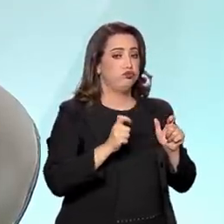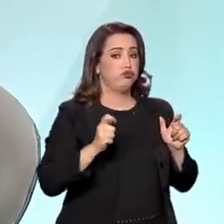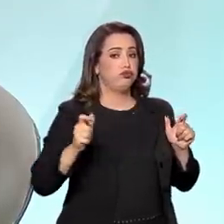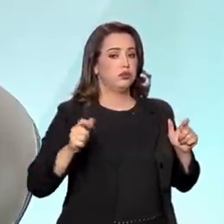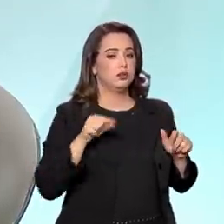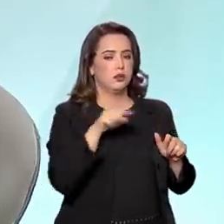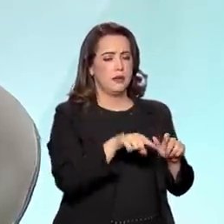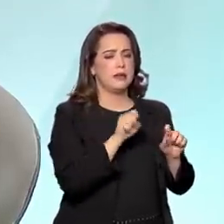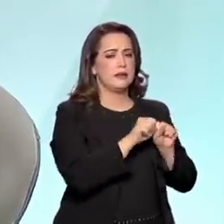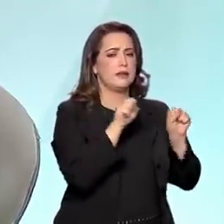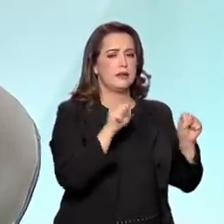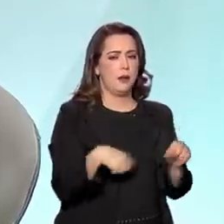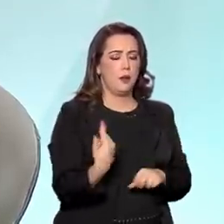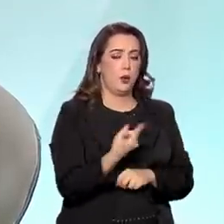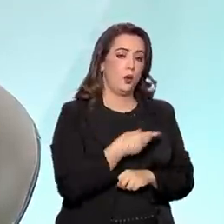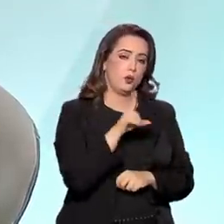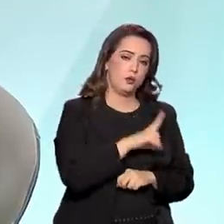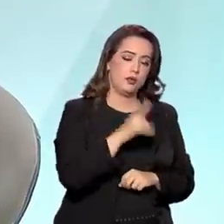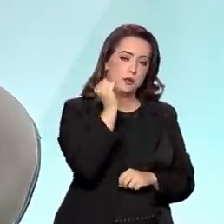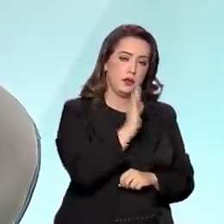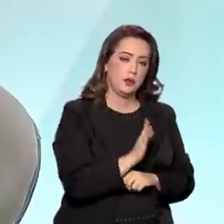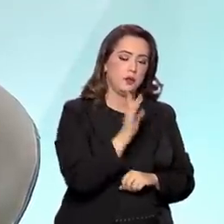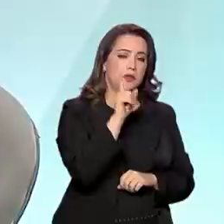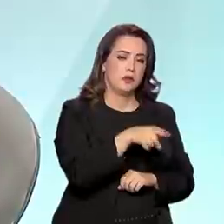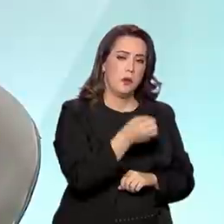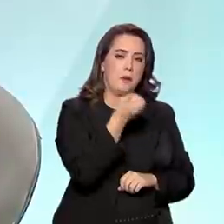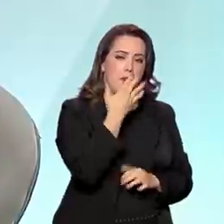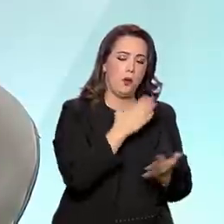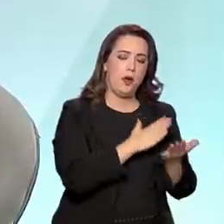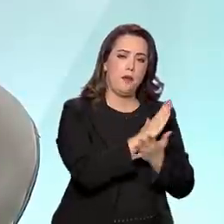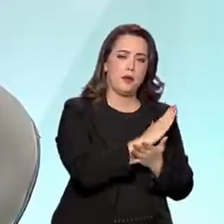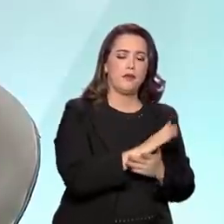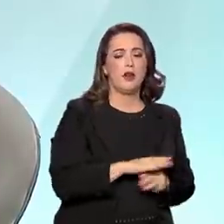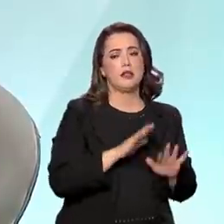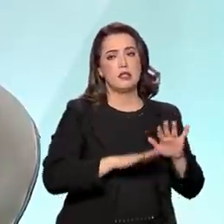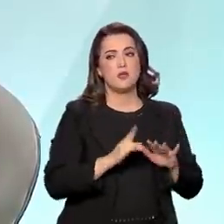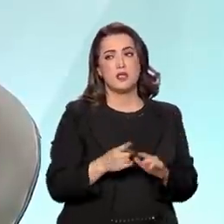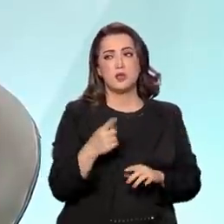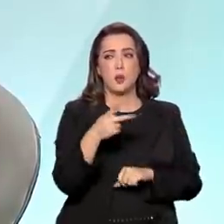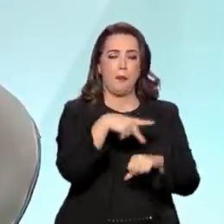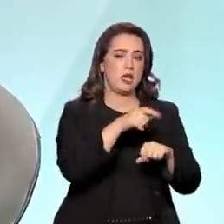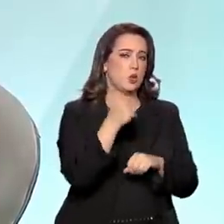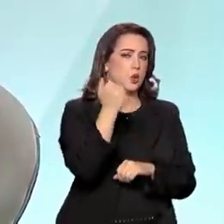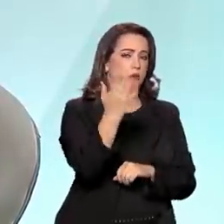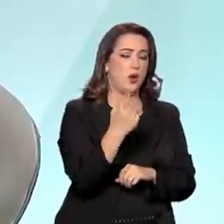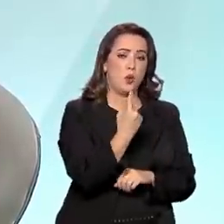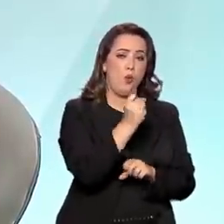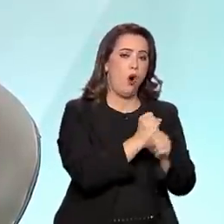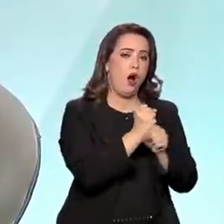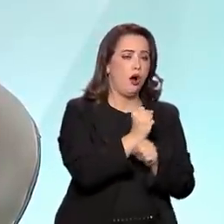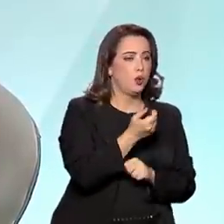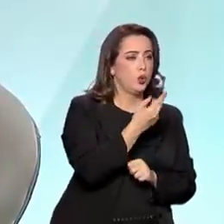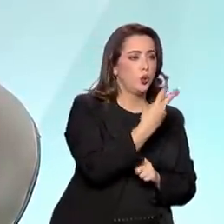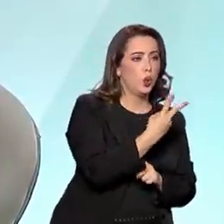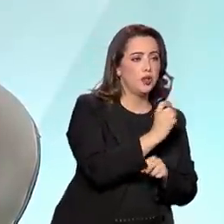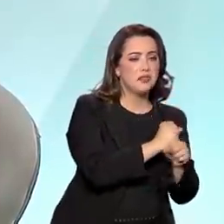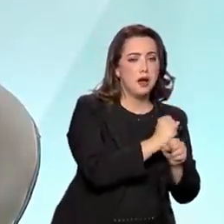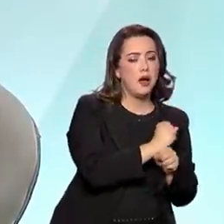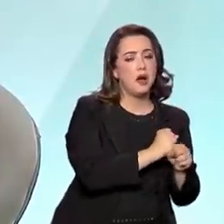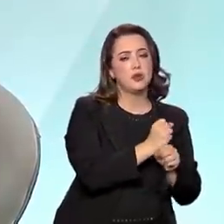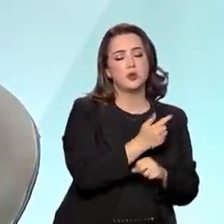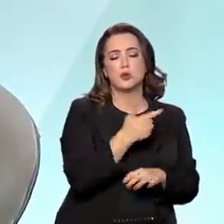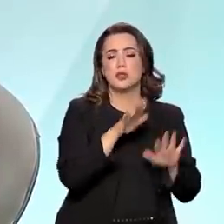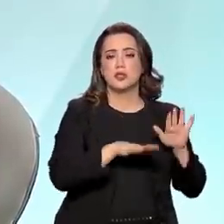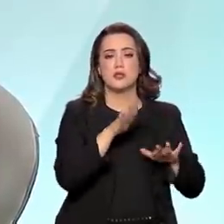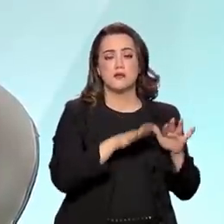sistema já já aprovada já testado é o é essa que alguns pais são um ano outros países são dois anos alguns